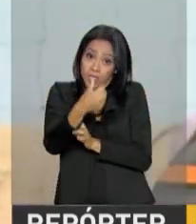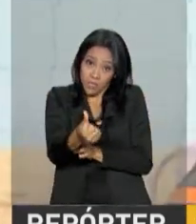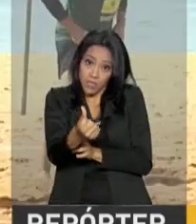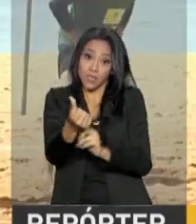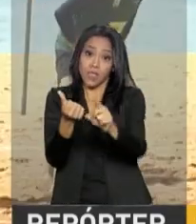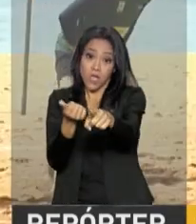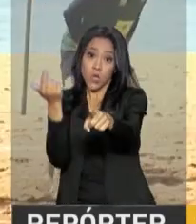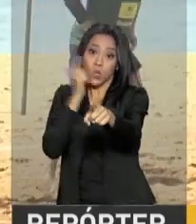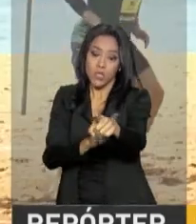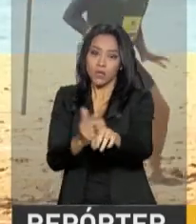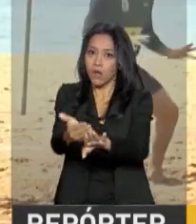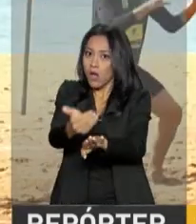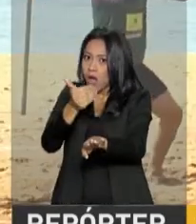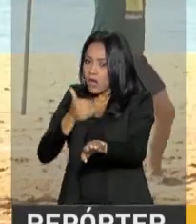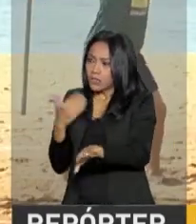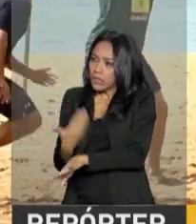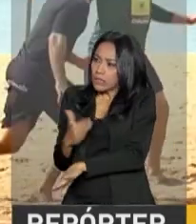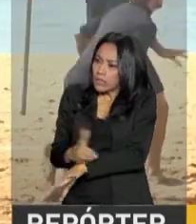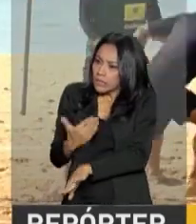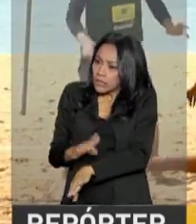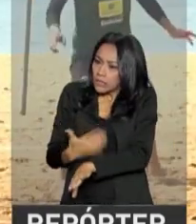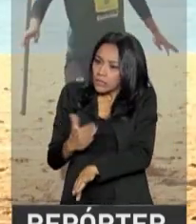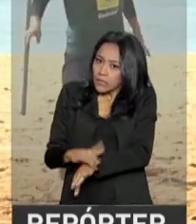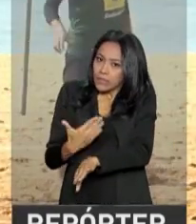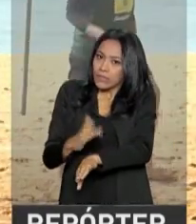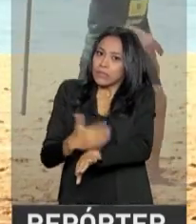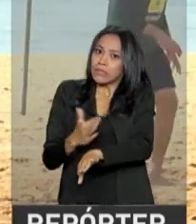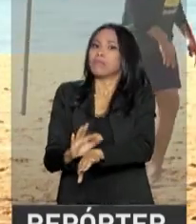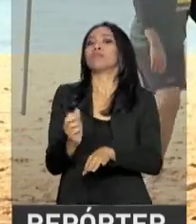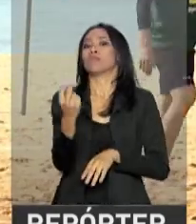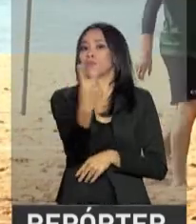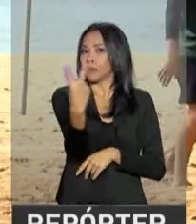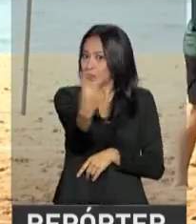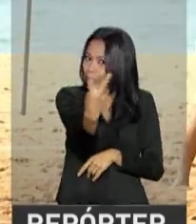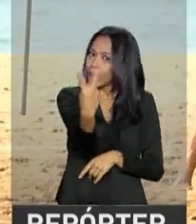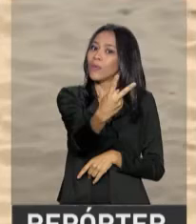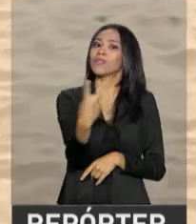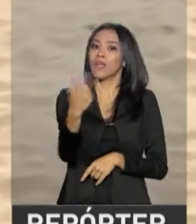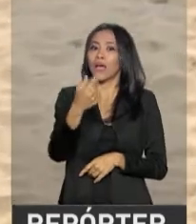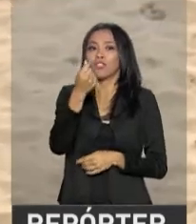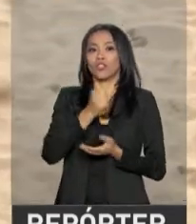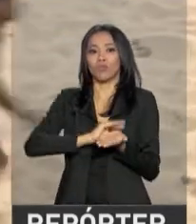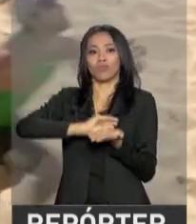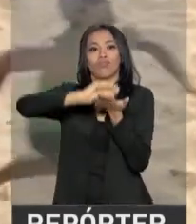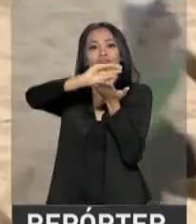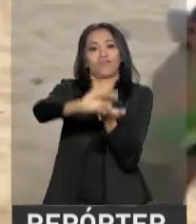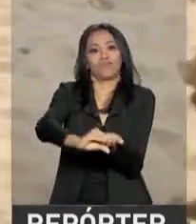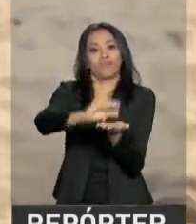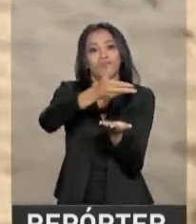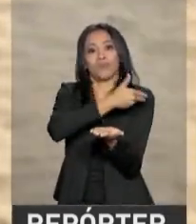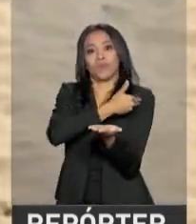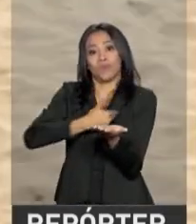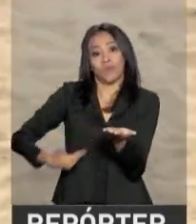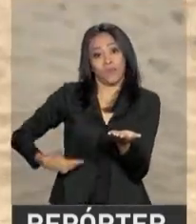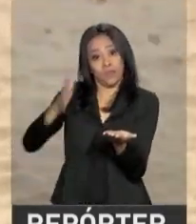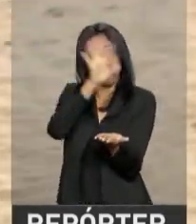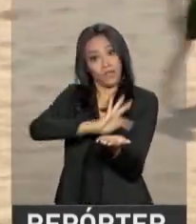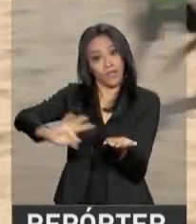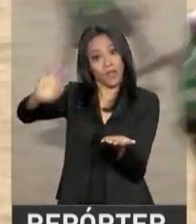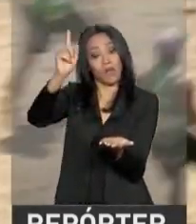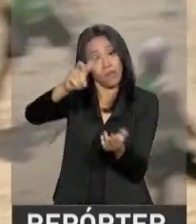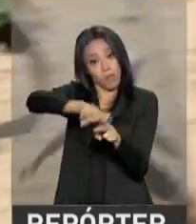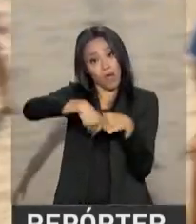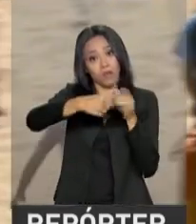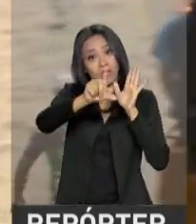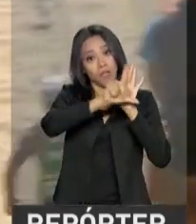a muito treino investimento os dois são beneficiados com recursos obtidos por meio da lei de incentivo ao